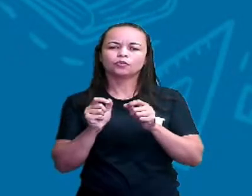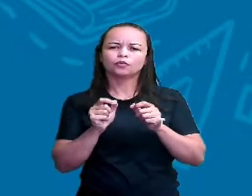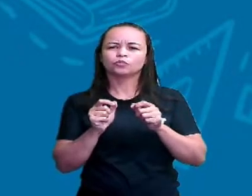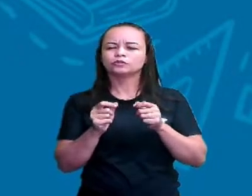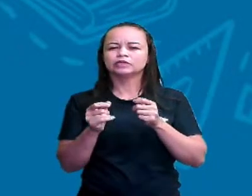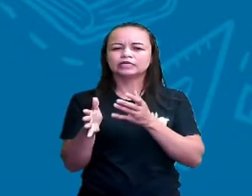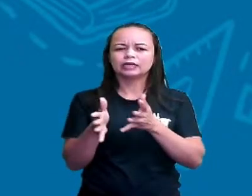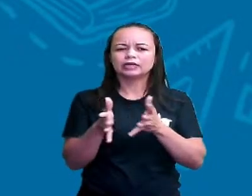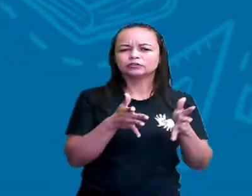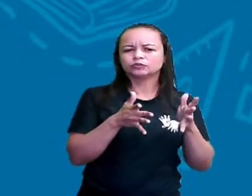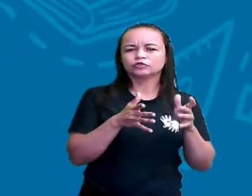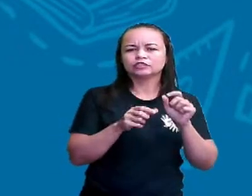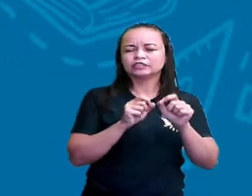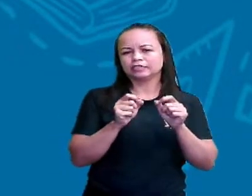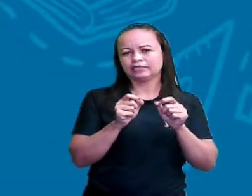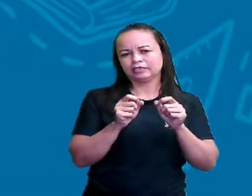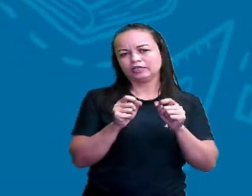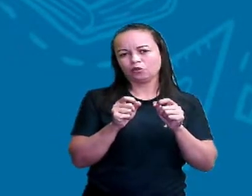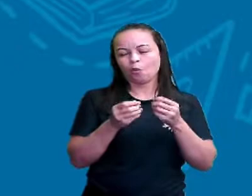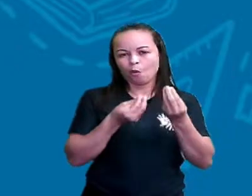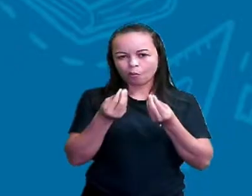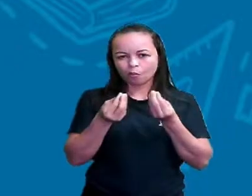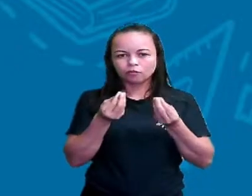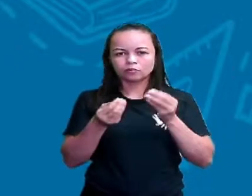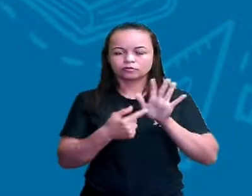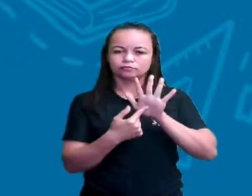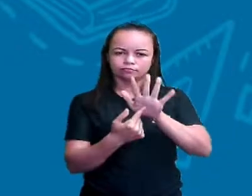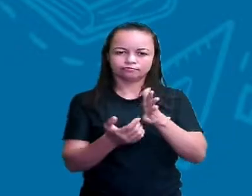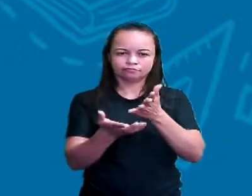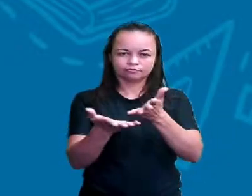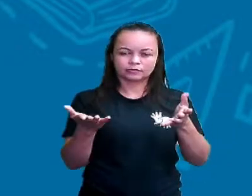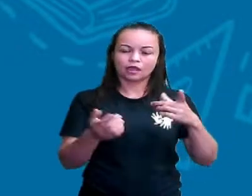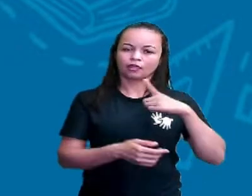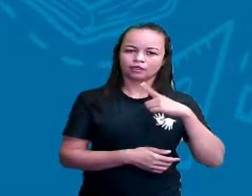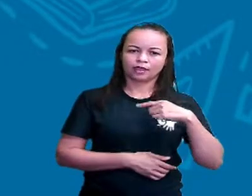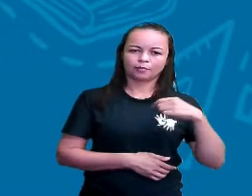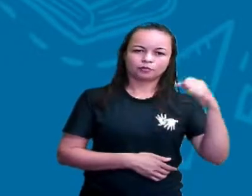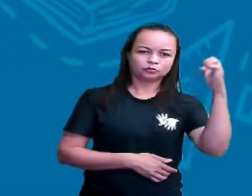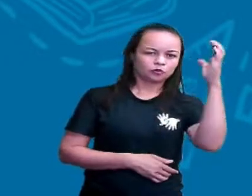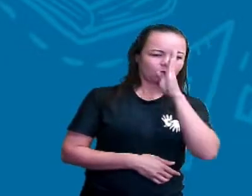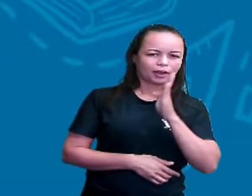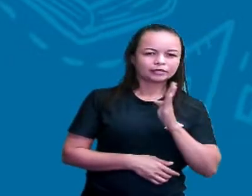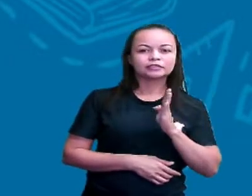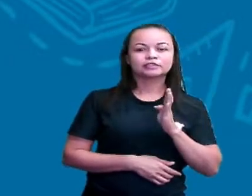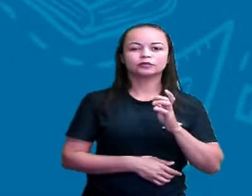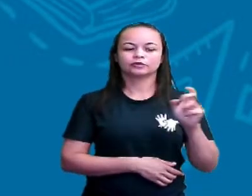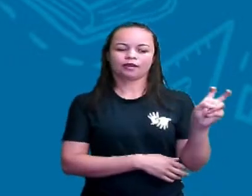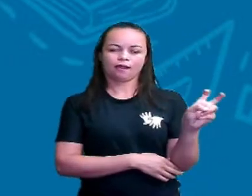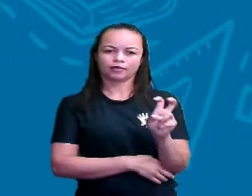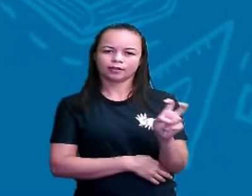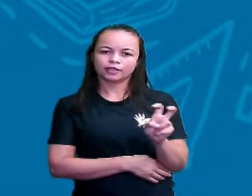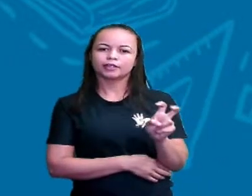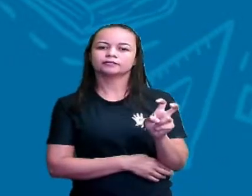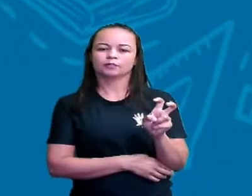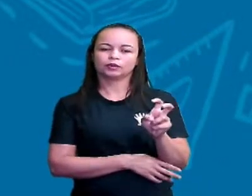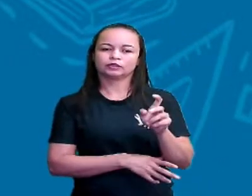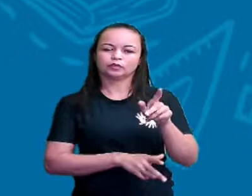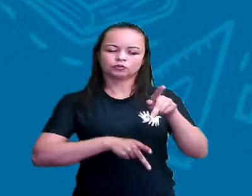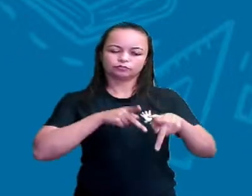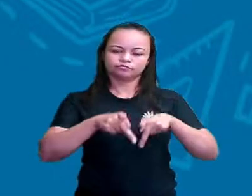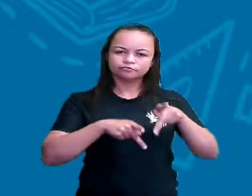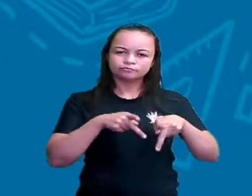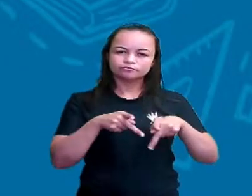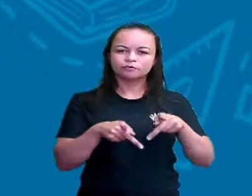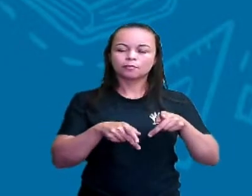né, como seria. E aí a gente tem aqui, Brasil está na 5ª colocação dos